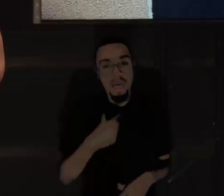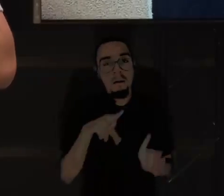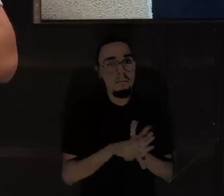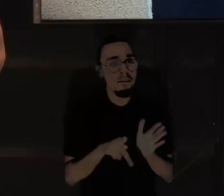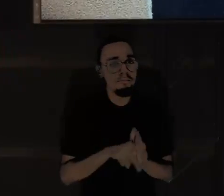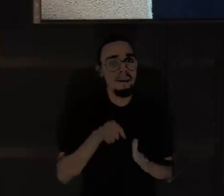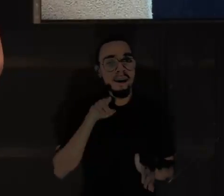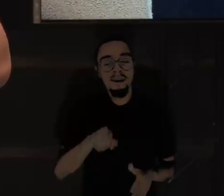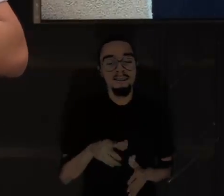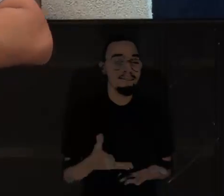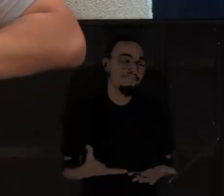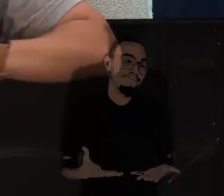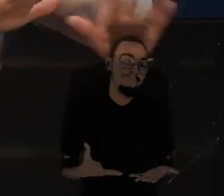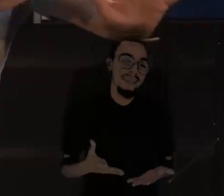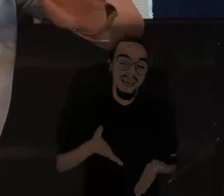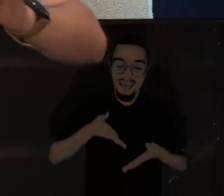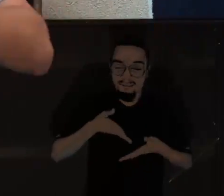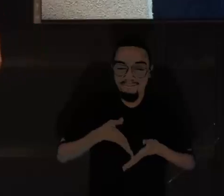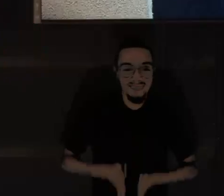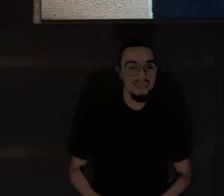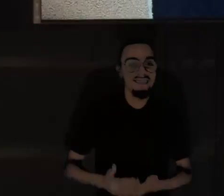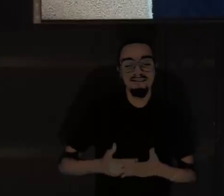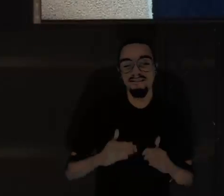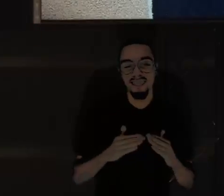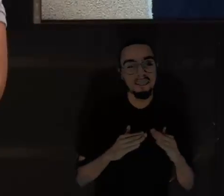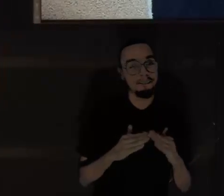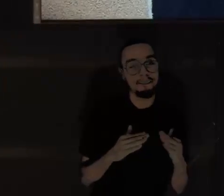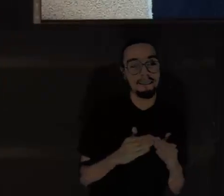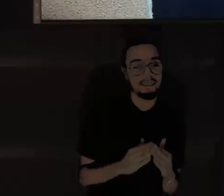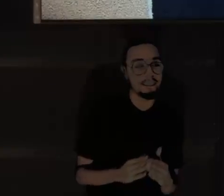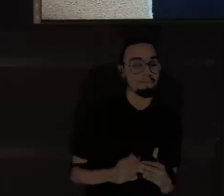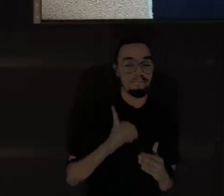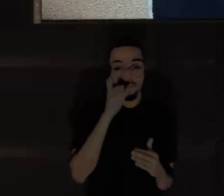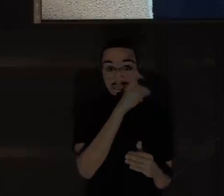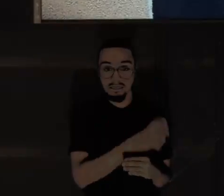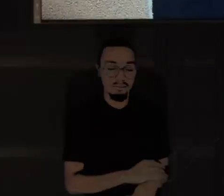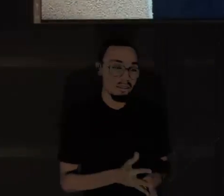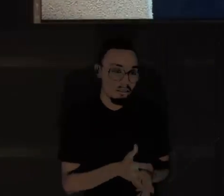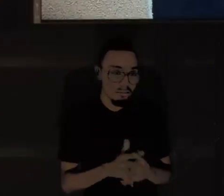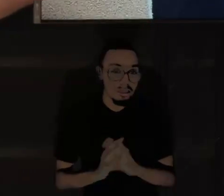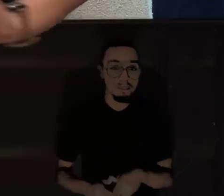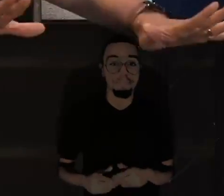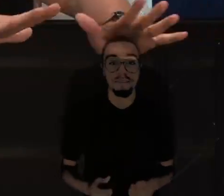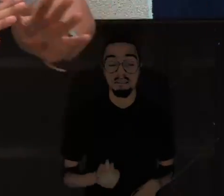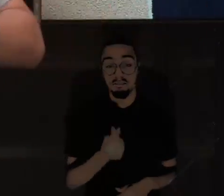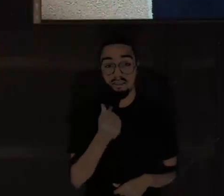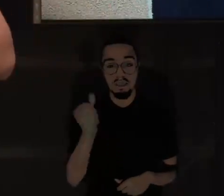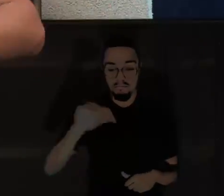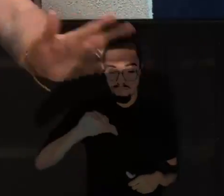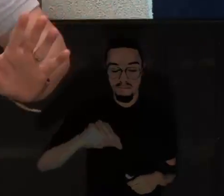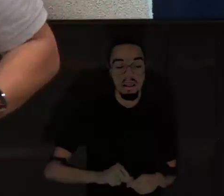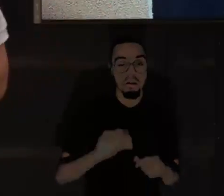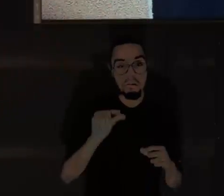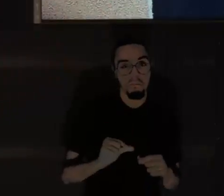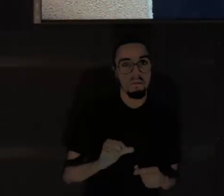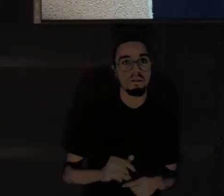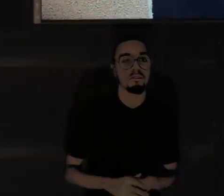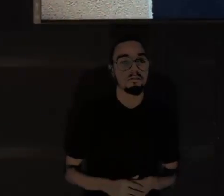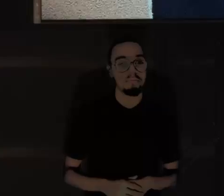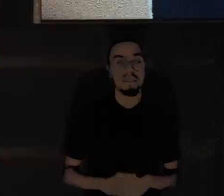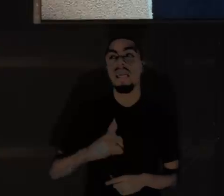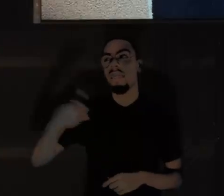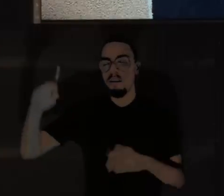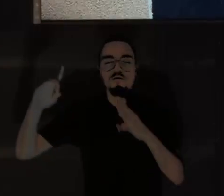tem veio de um lar desestruturado, se você ganha pouco, se você não teve a oportunidade de fazer faculdade, eu sei quem você é,